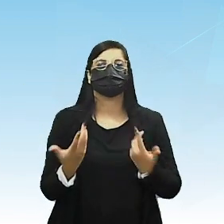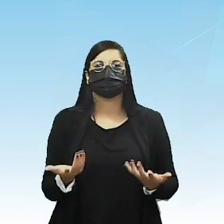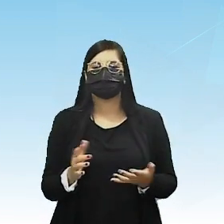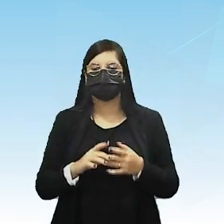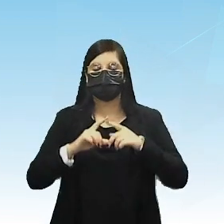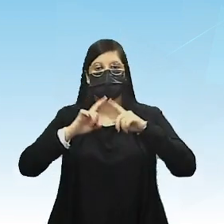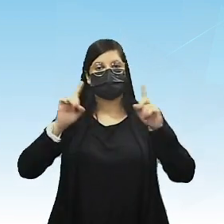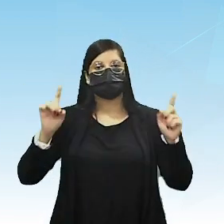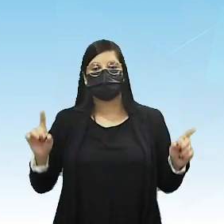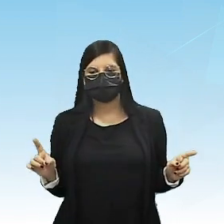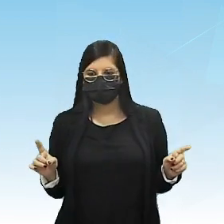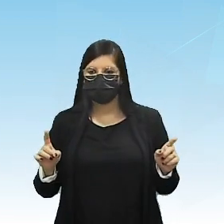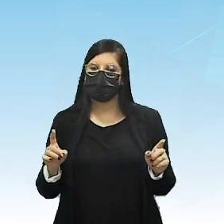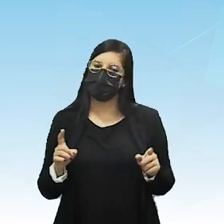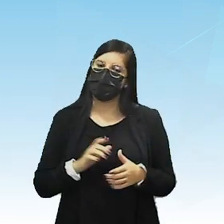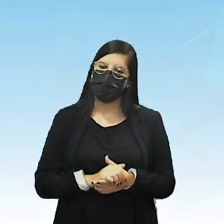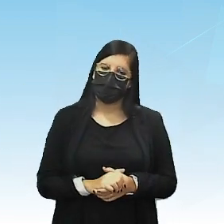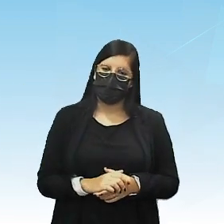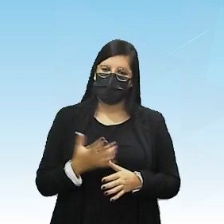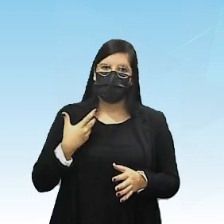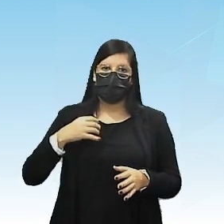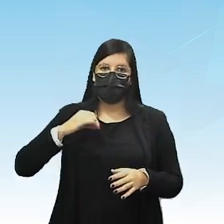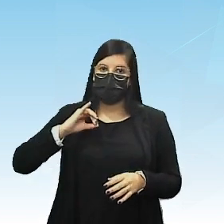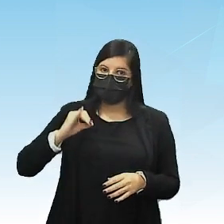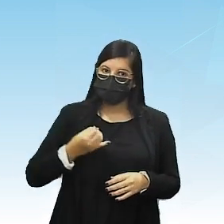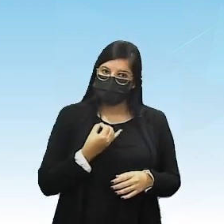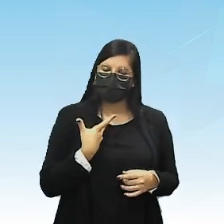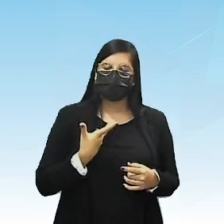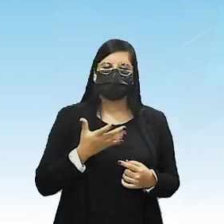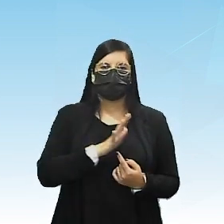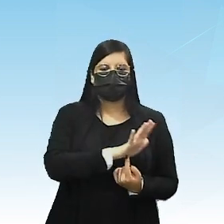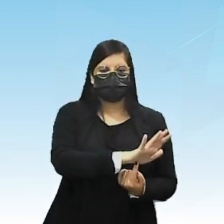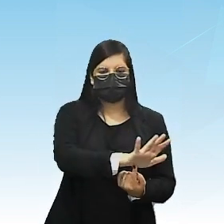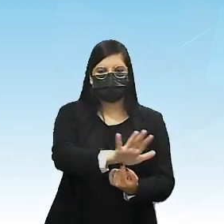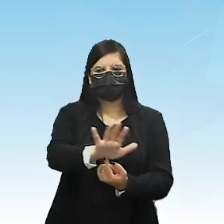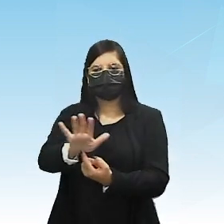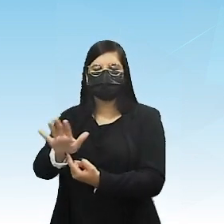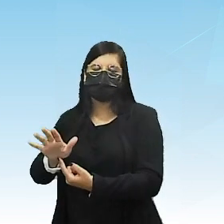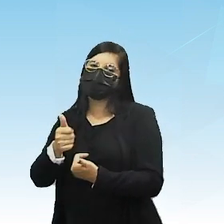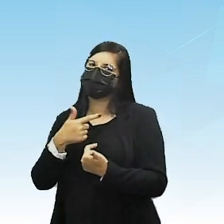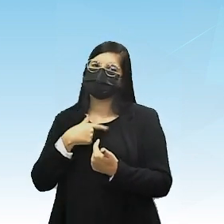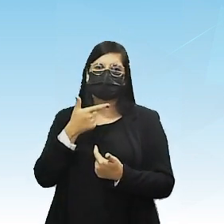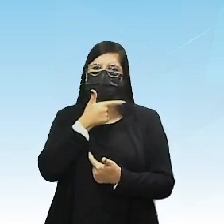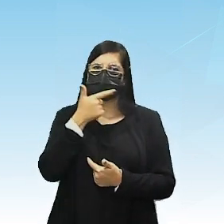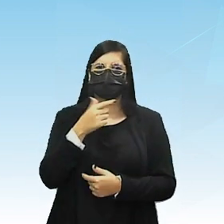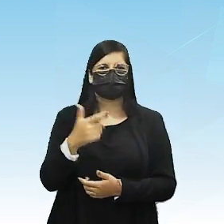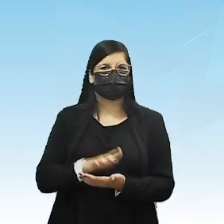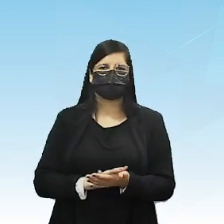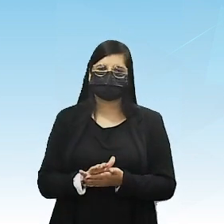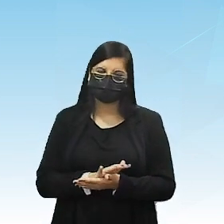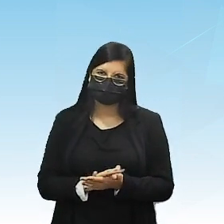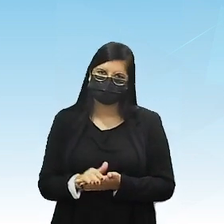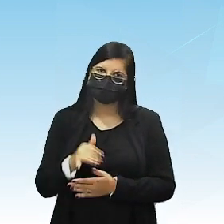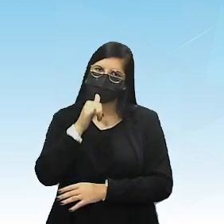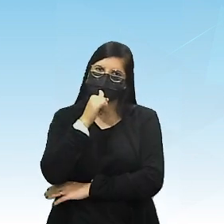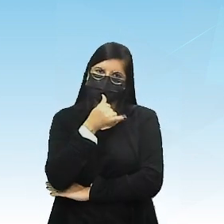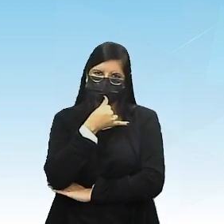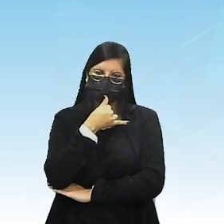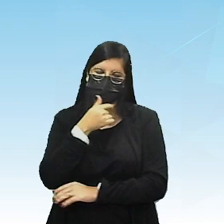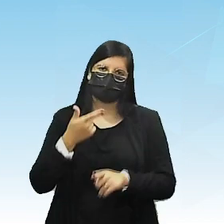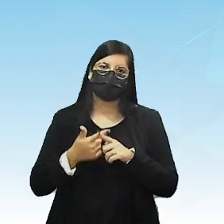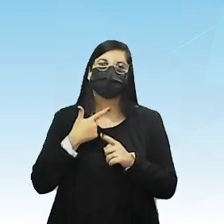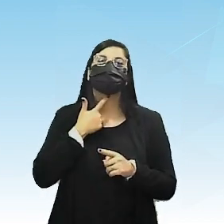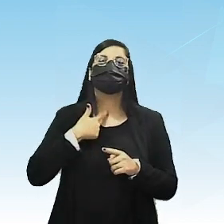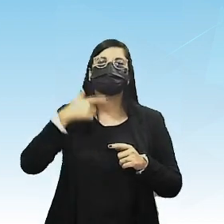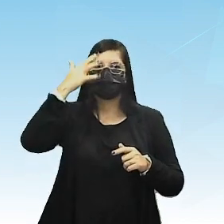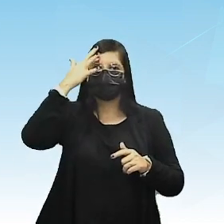Só que ele, quando teve a oportunidade de se apresentar fazendo picadeiro, viu que não tinha graça nenhuma. Então ele se decepcionou tanto, porque era o sonho